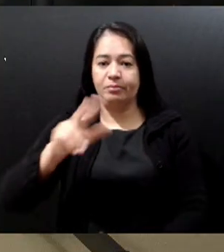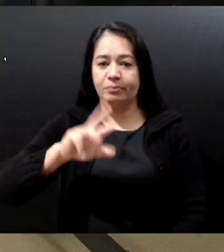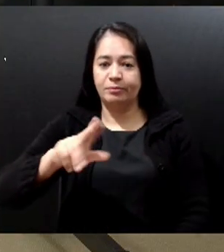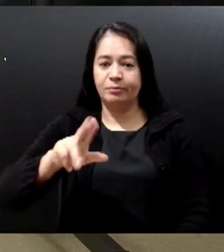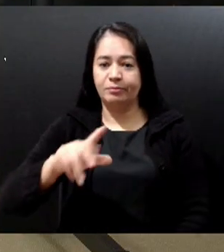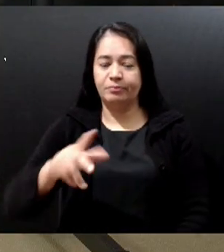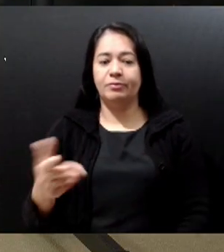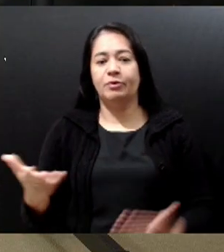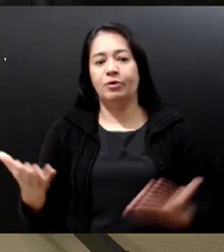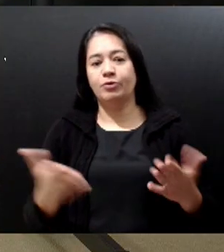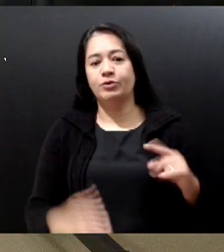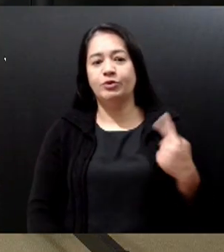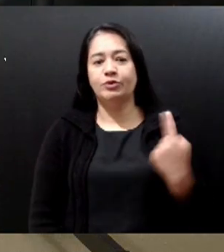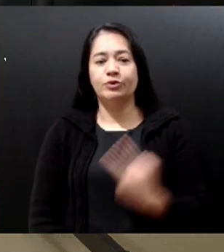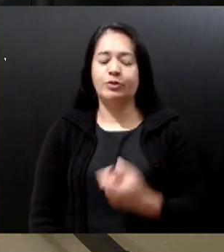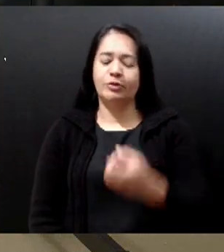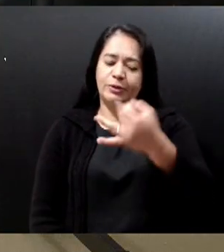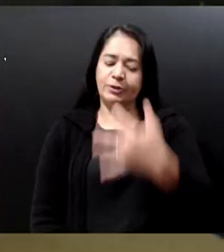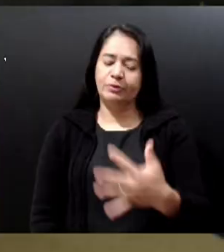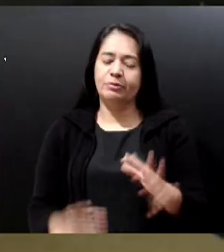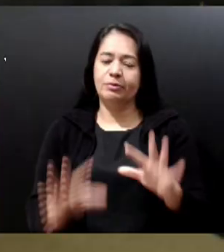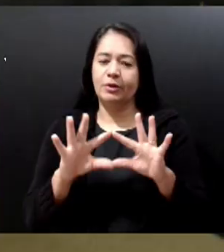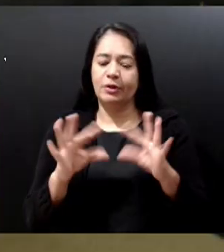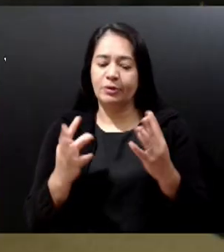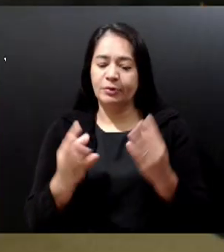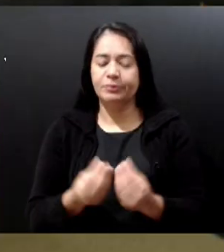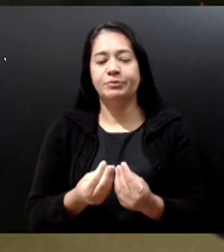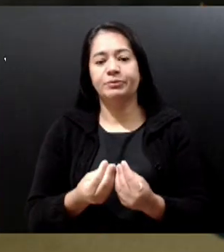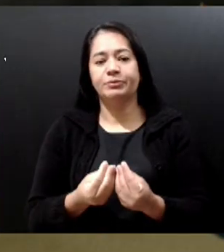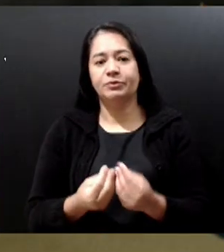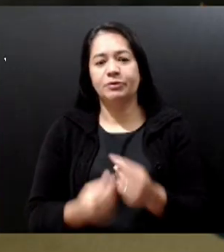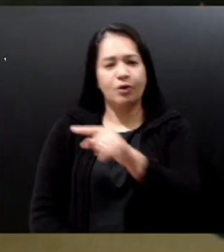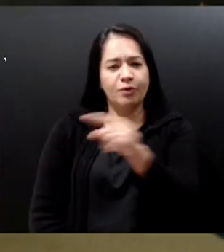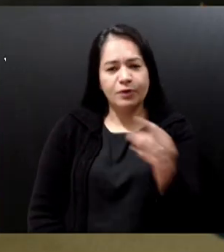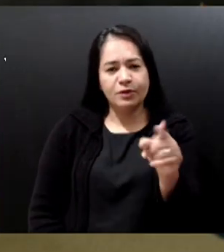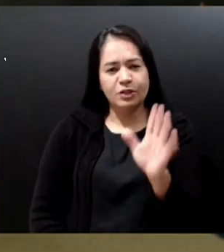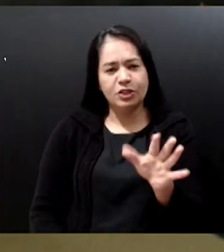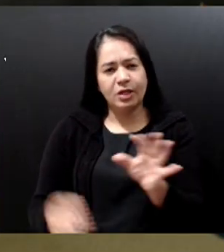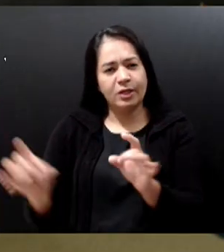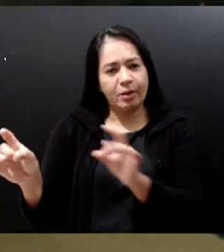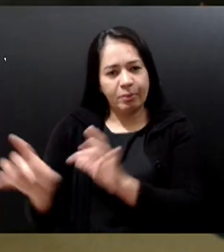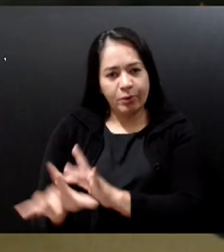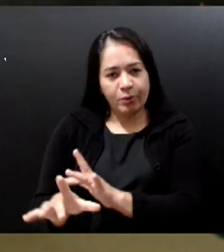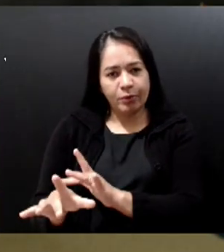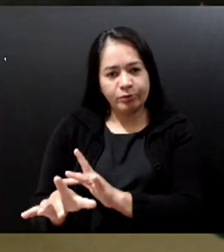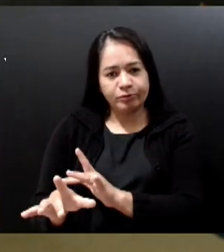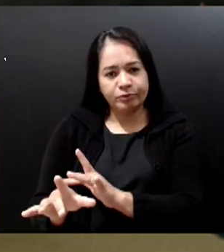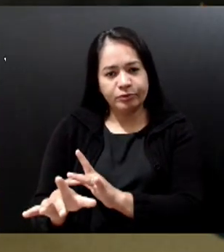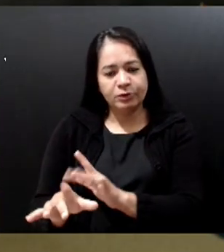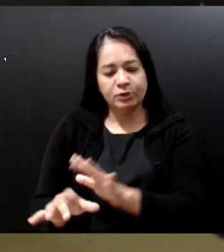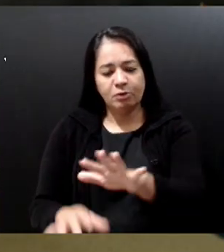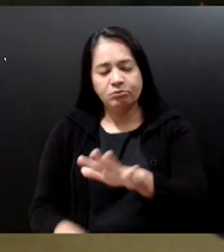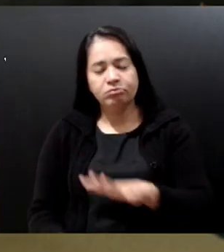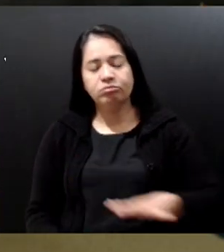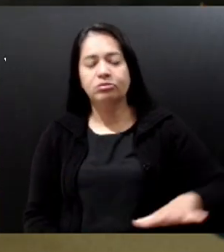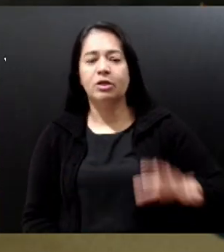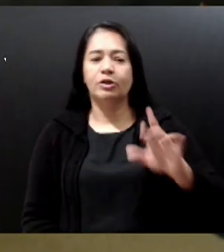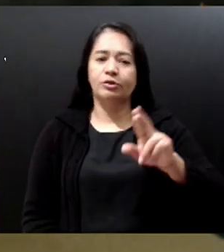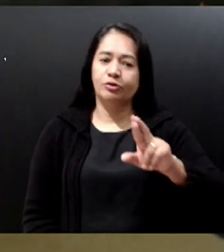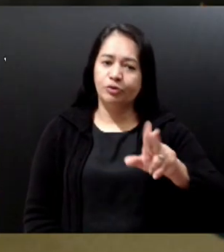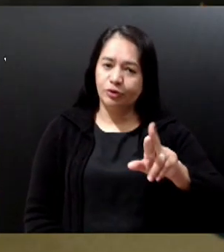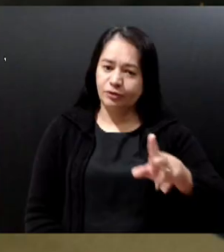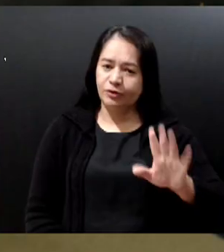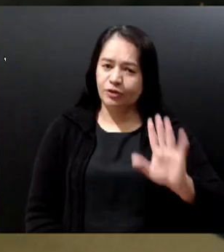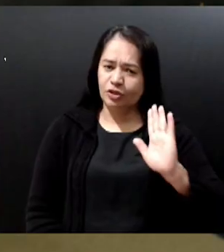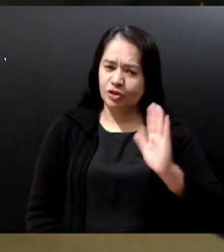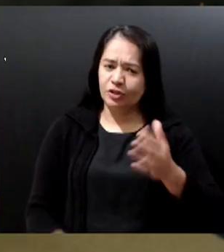famílias, né, as famílias. Você está preparada para esse cenário diferente e já está adaptado? Nós falamos de